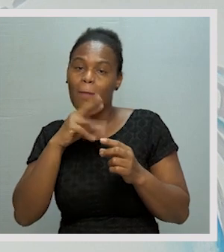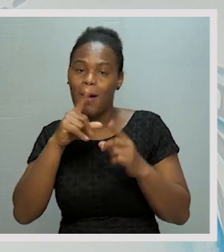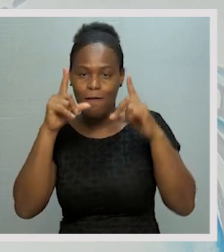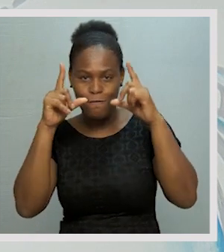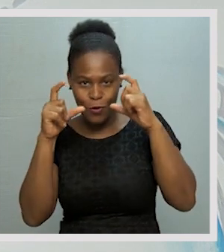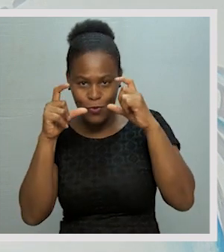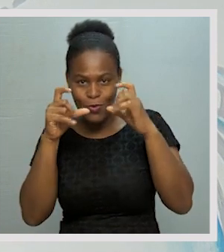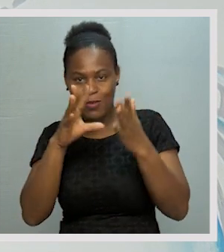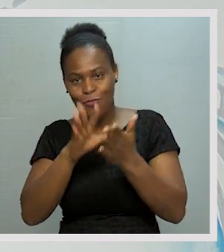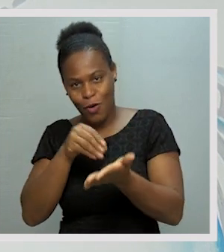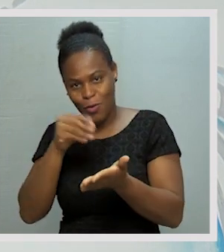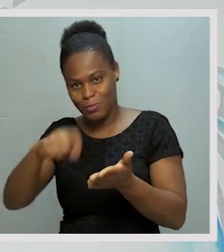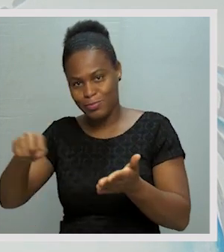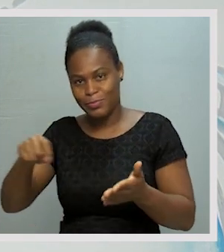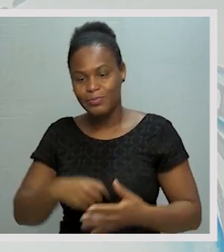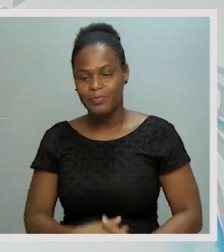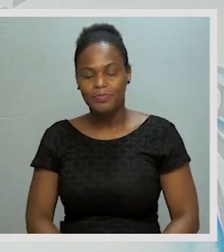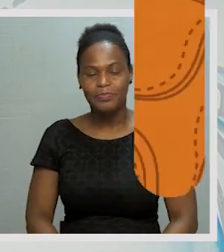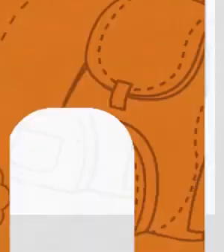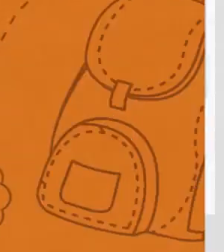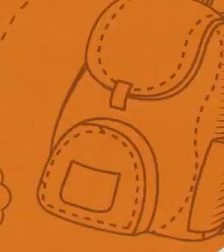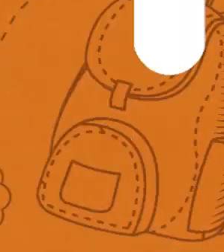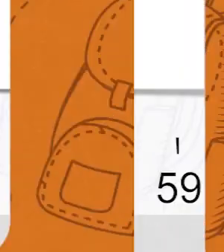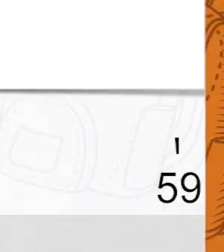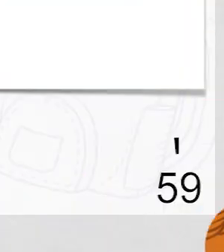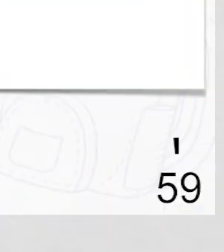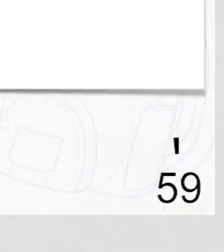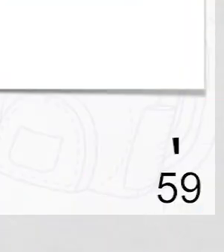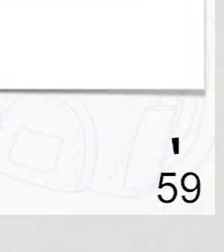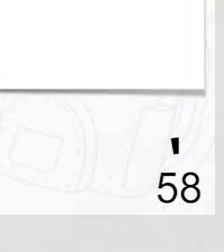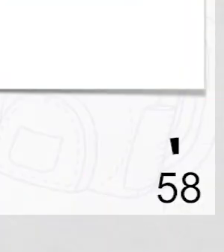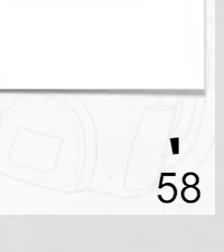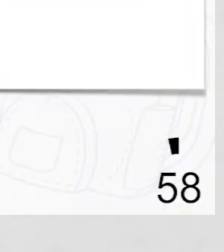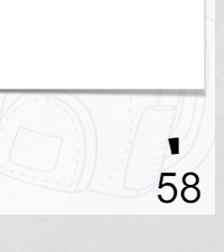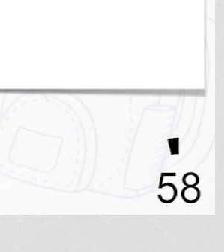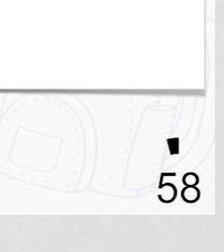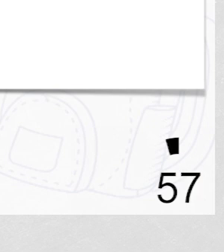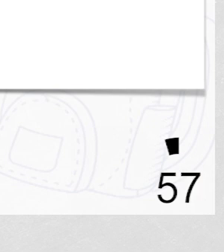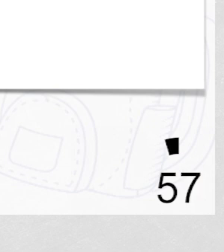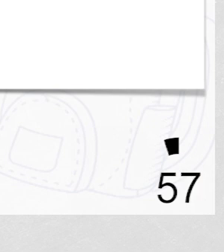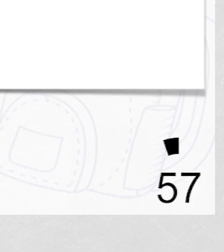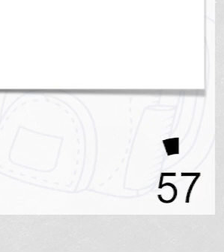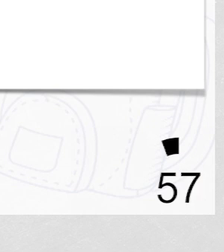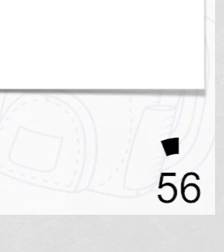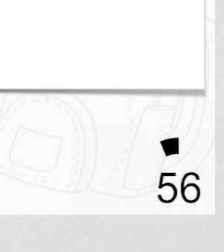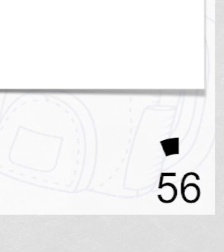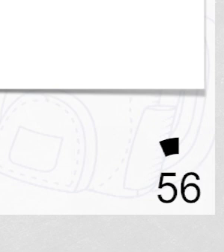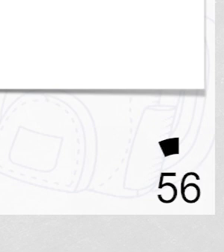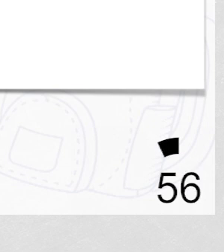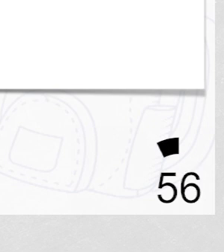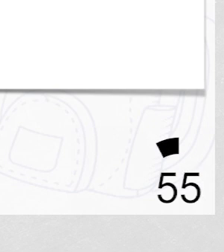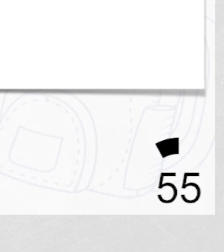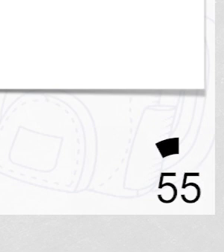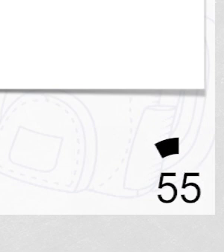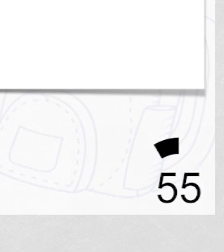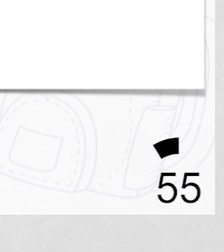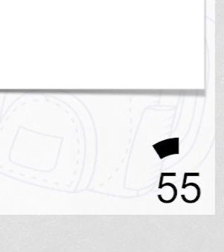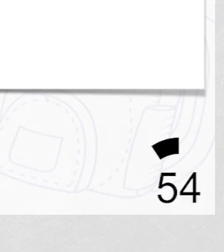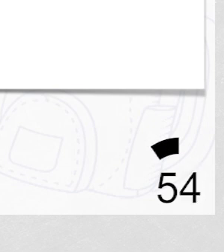234 tampinhas e recebeu mais 148 do seu amigo Pedro.